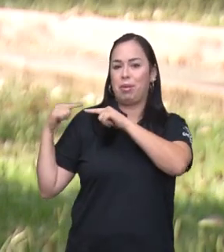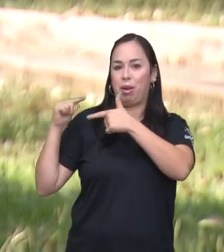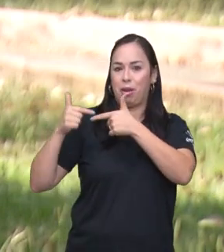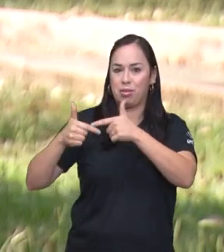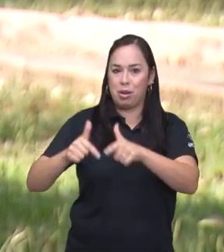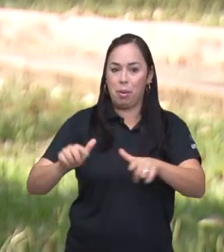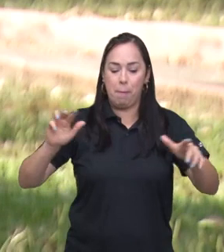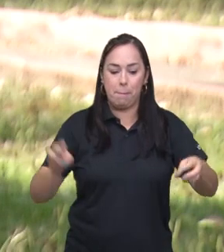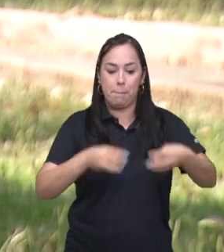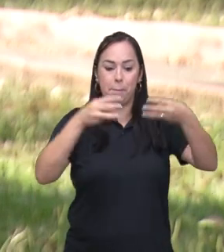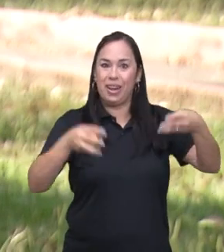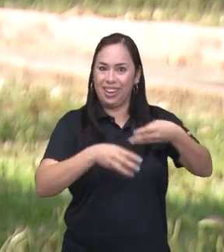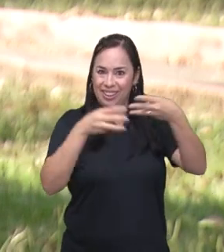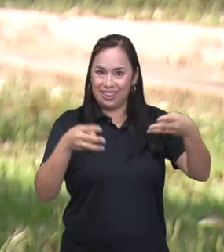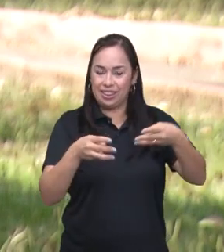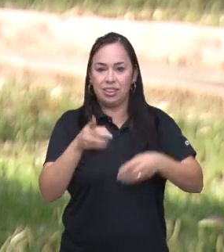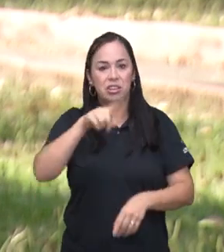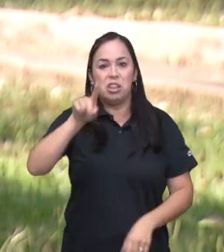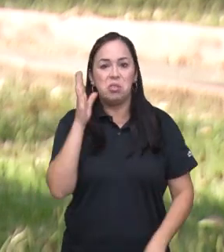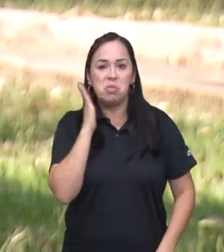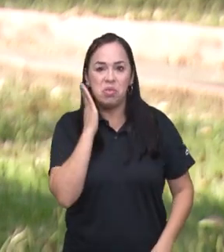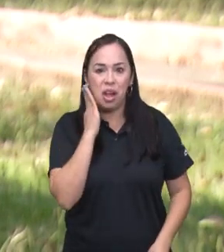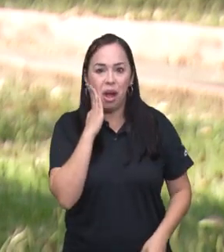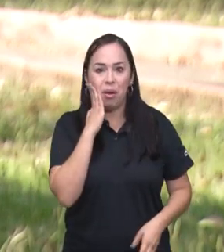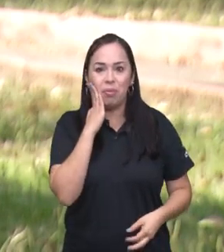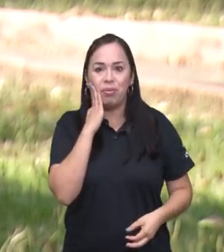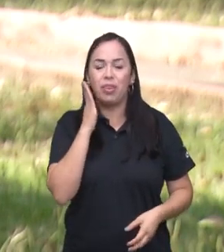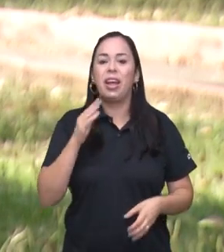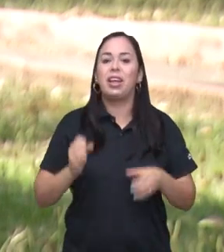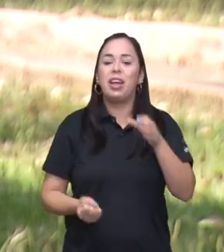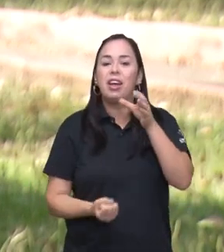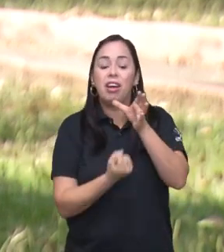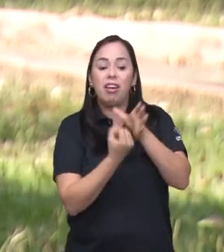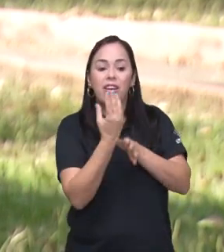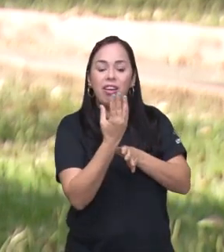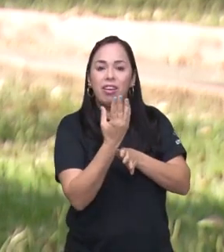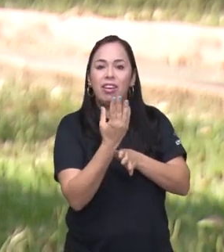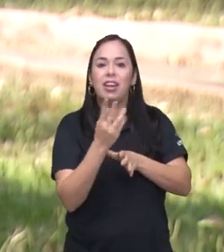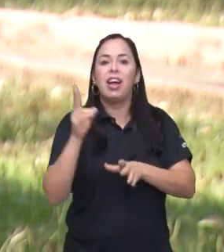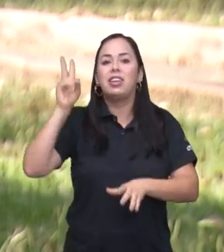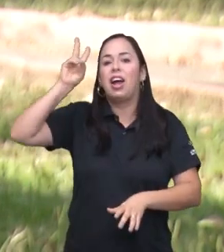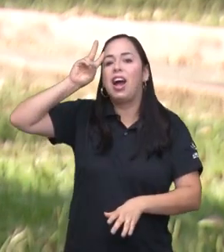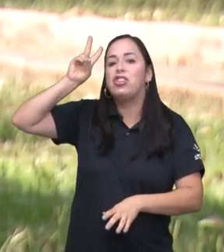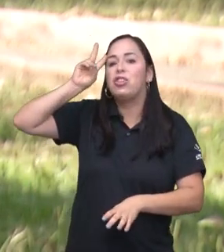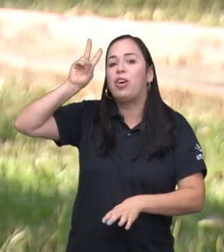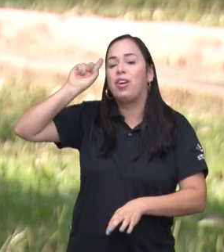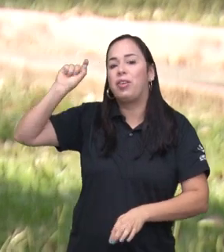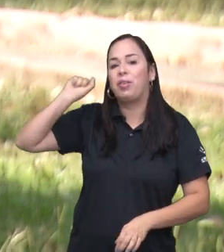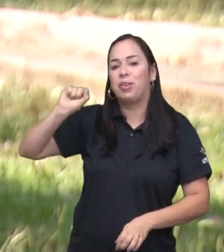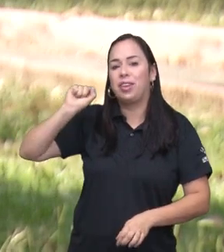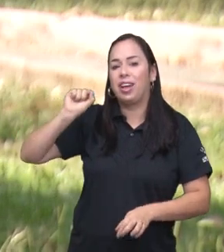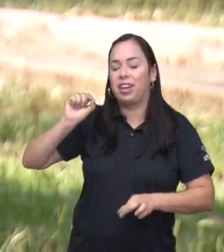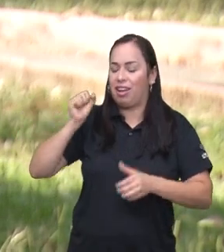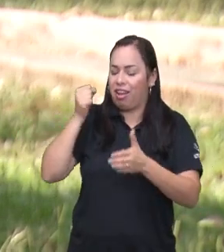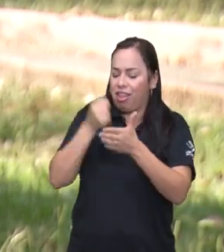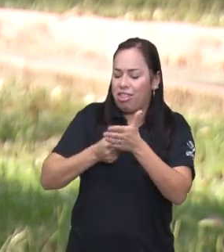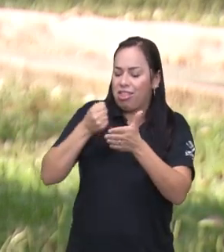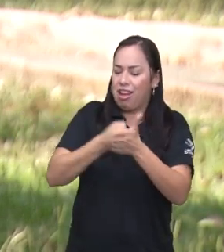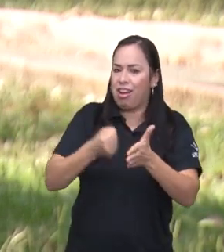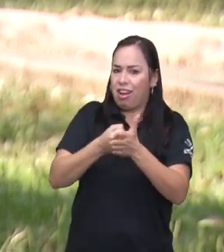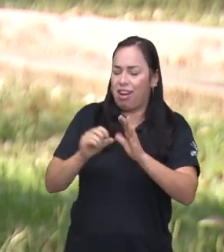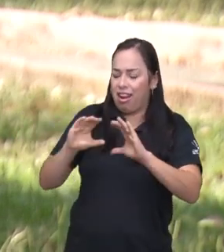1º de maio. O que muita gente não sabe é que a origem do Novo Horizonte vem da história da união e luta da comunidade.